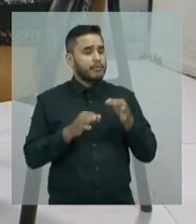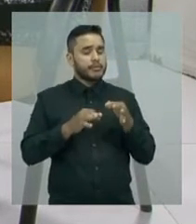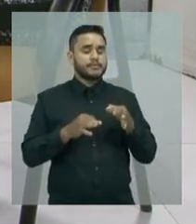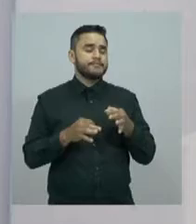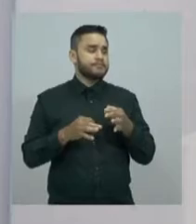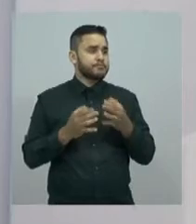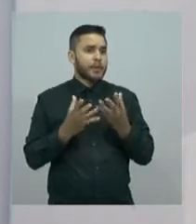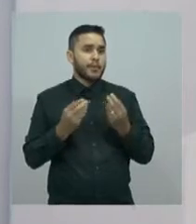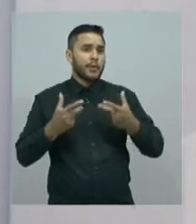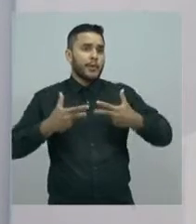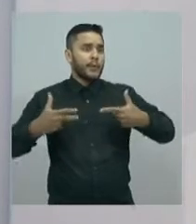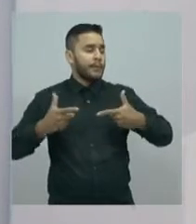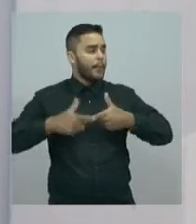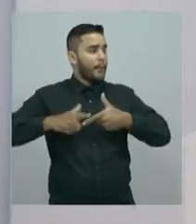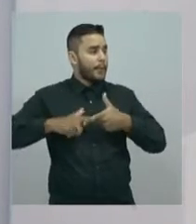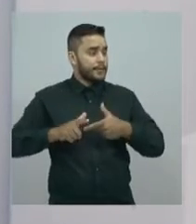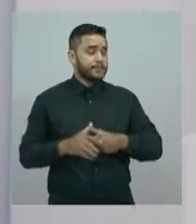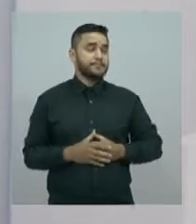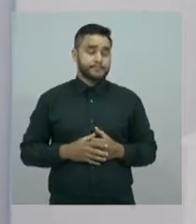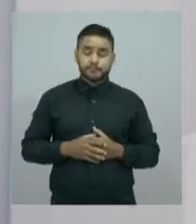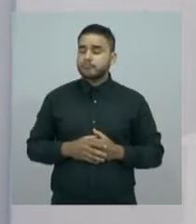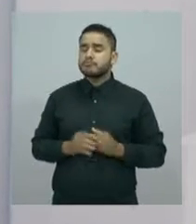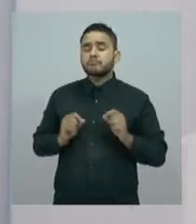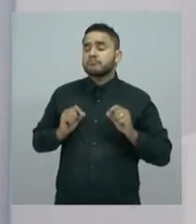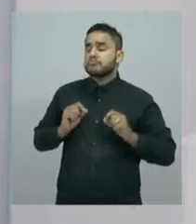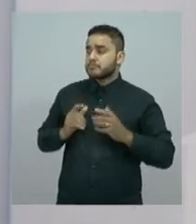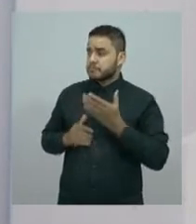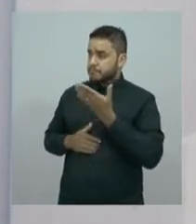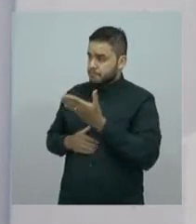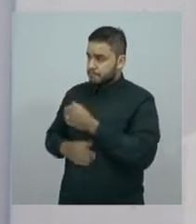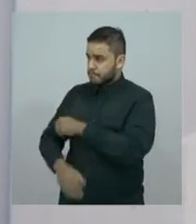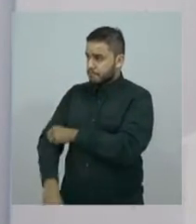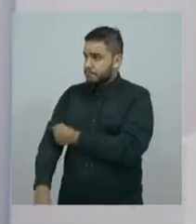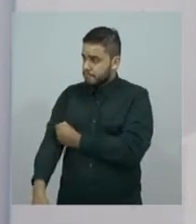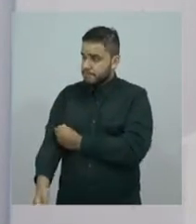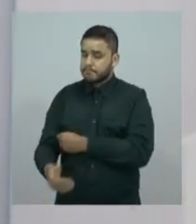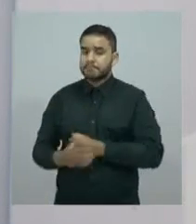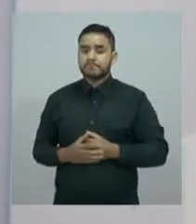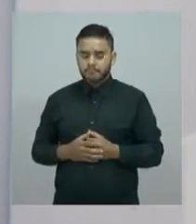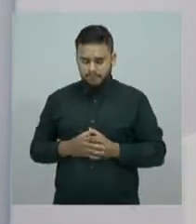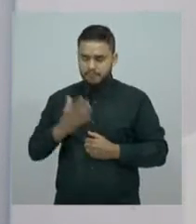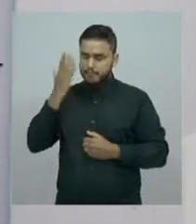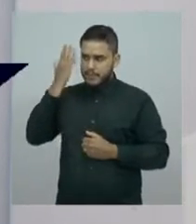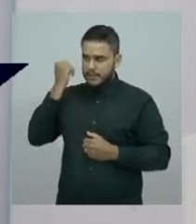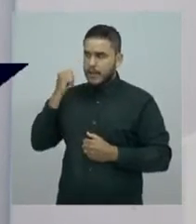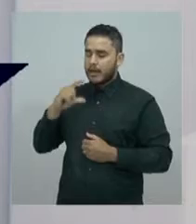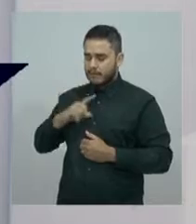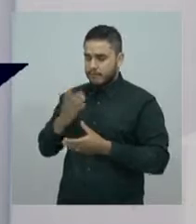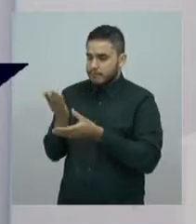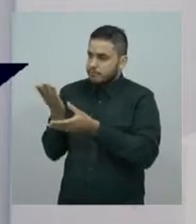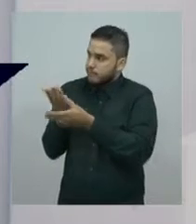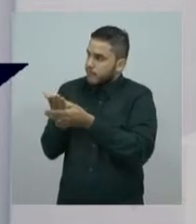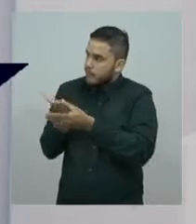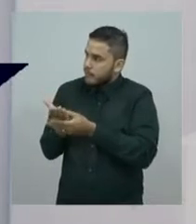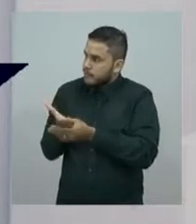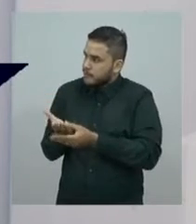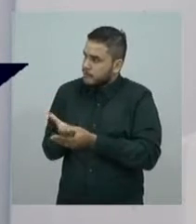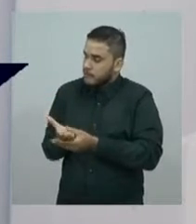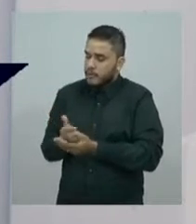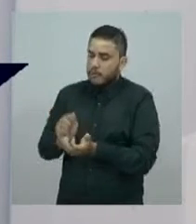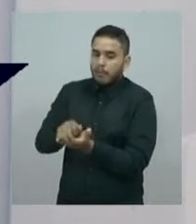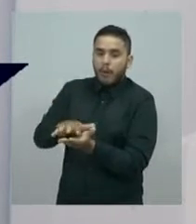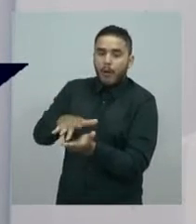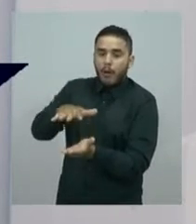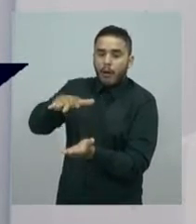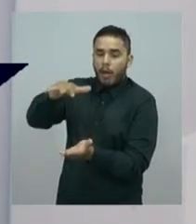Exato. Como todos sabem, a justiça está abarrotada de processos, isso torna a justiça